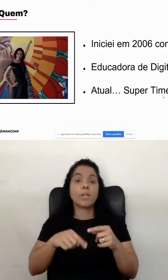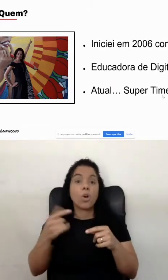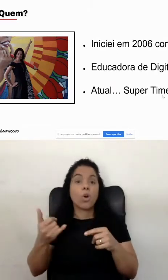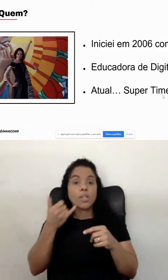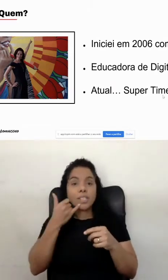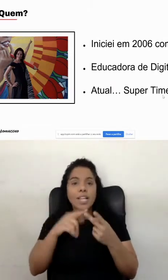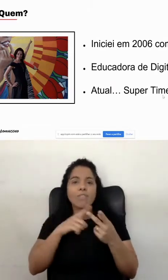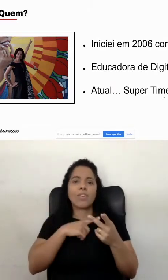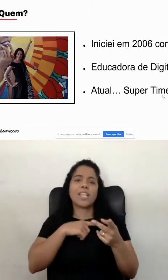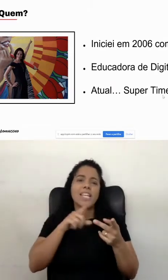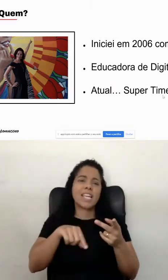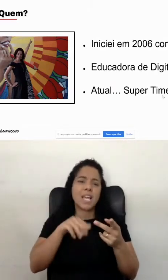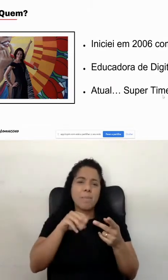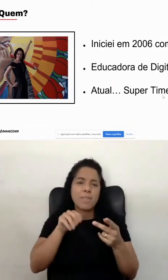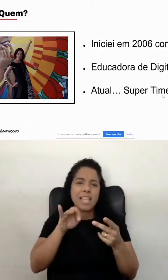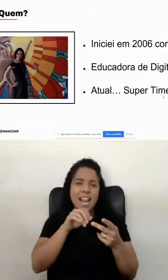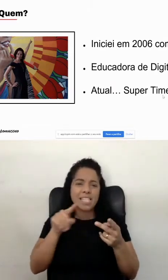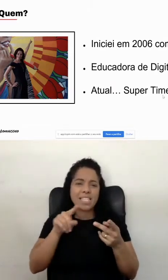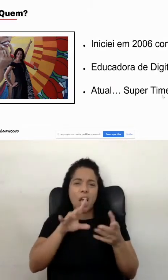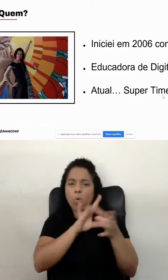com mineração, em vários contextos.